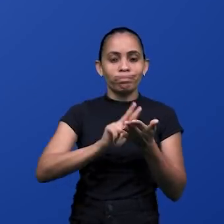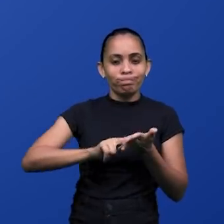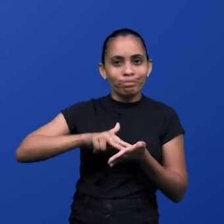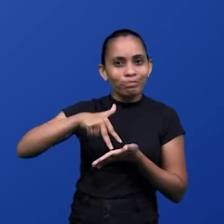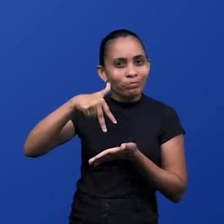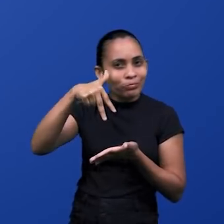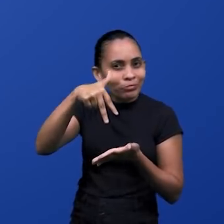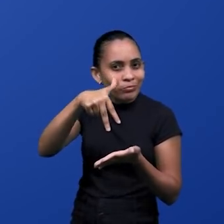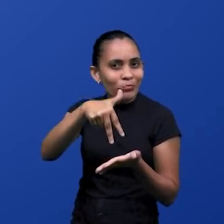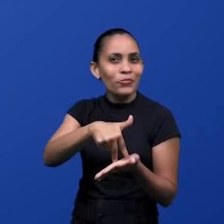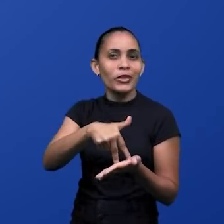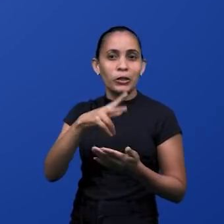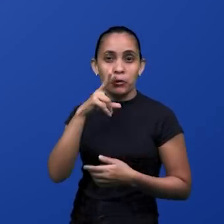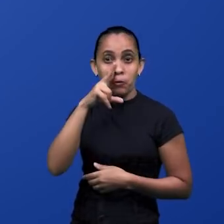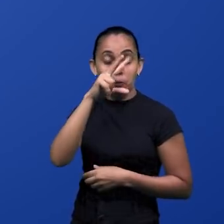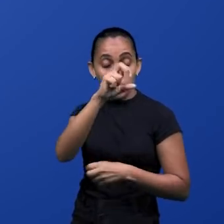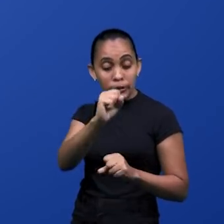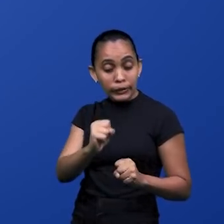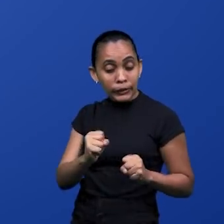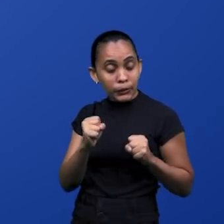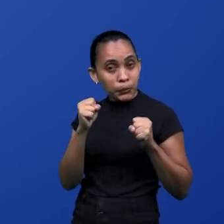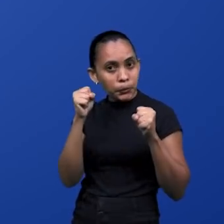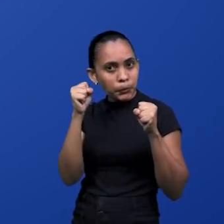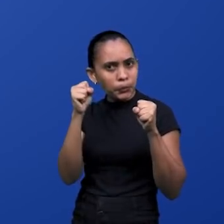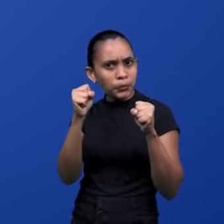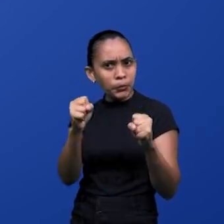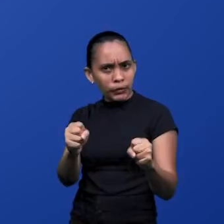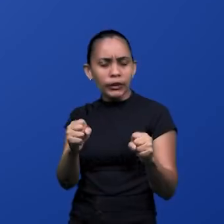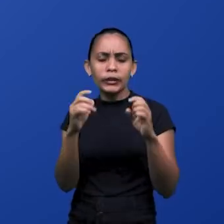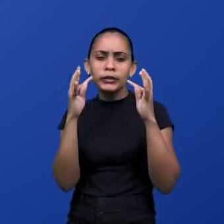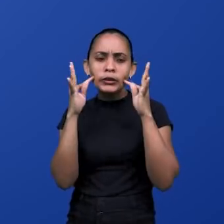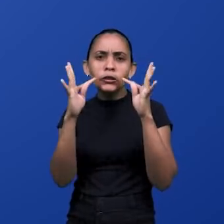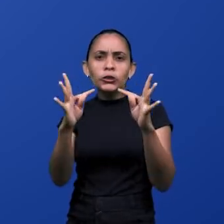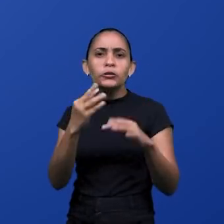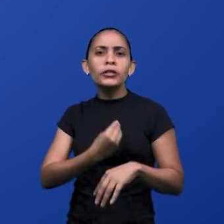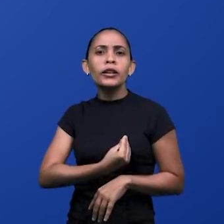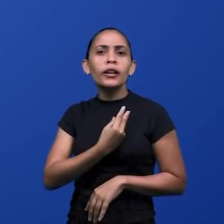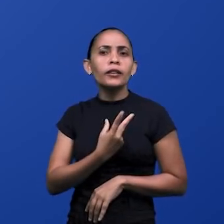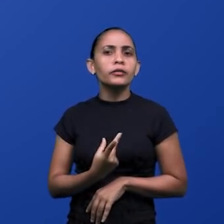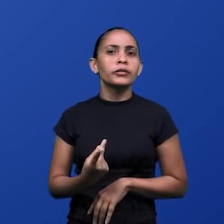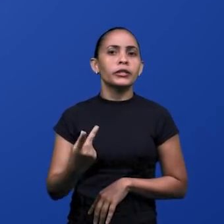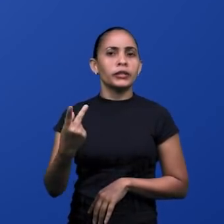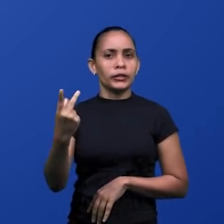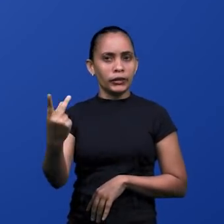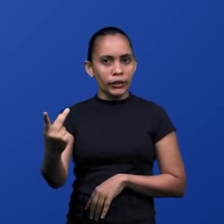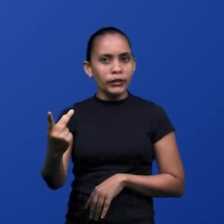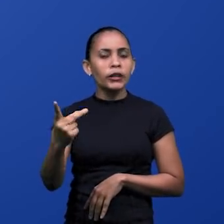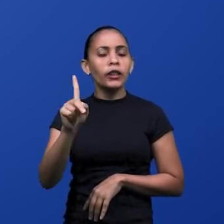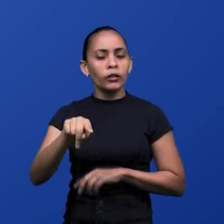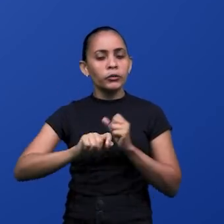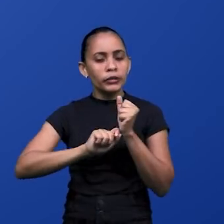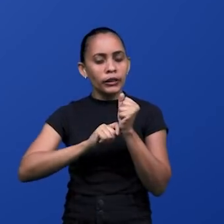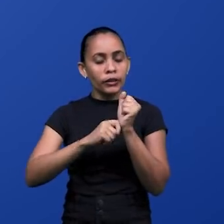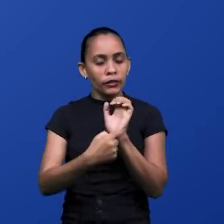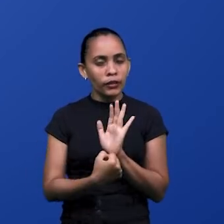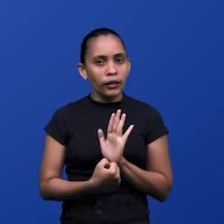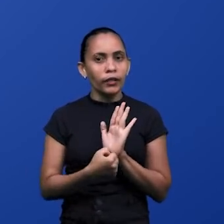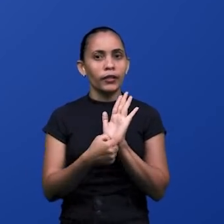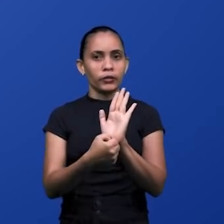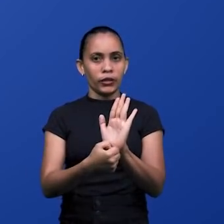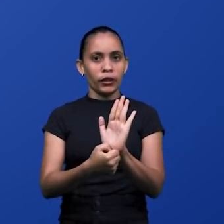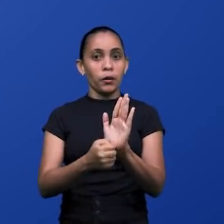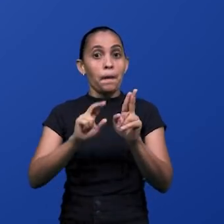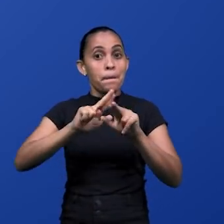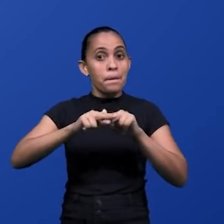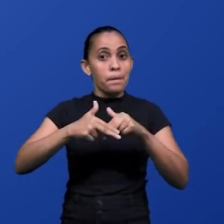ressurreição, ornado de força e poder, ele testifica da vida eterna, um mistério que é